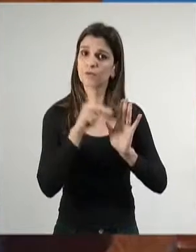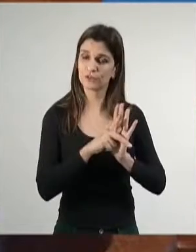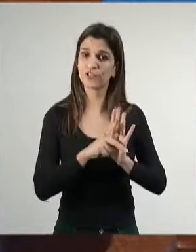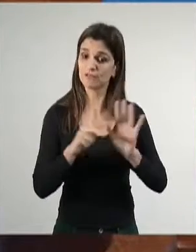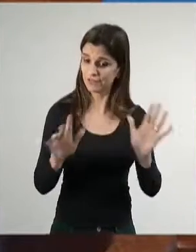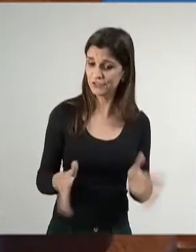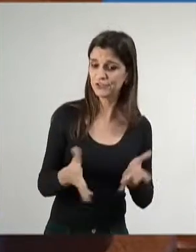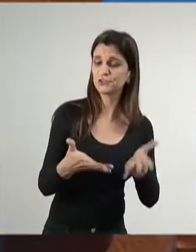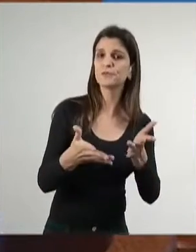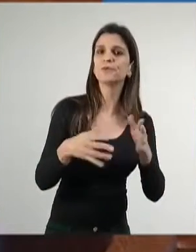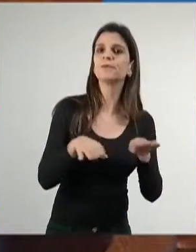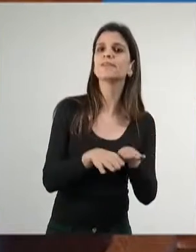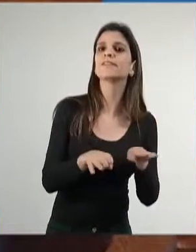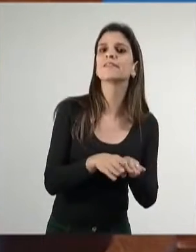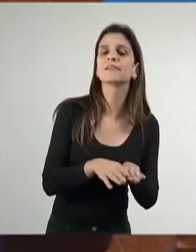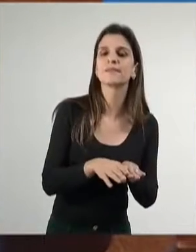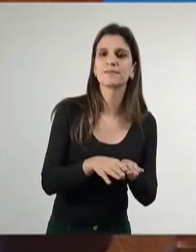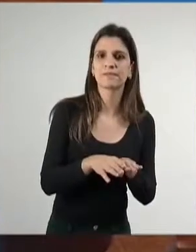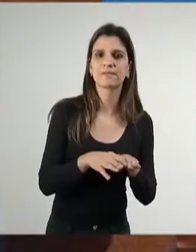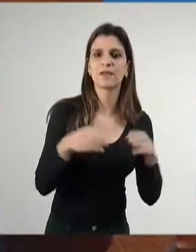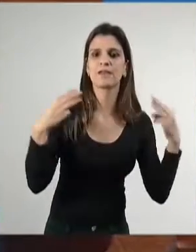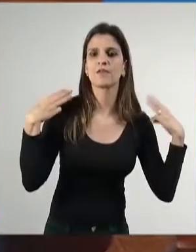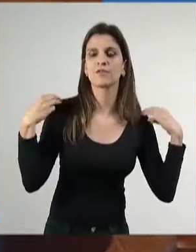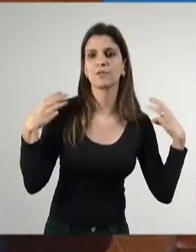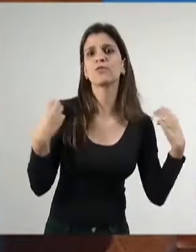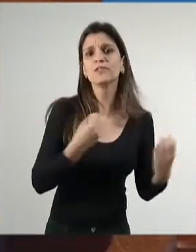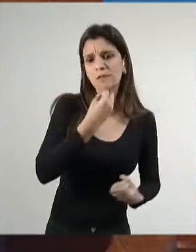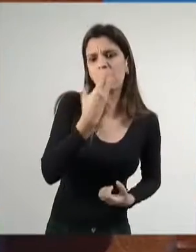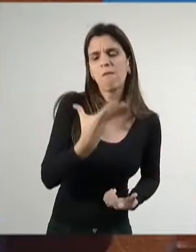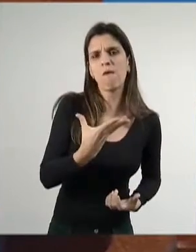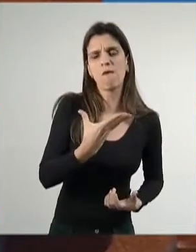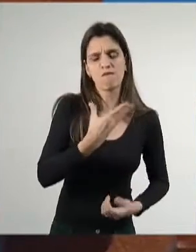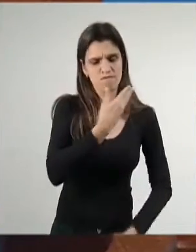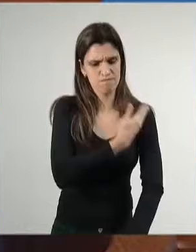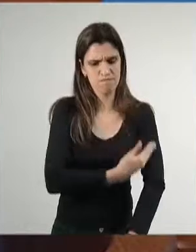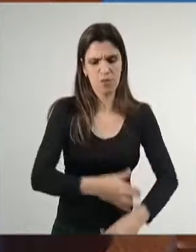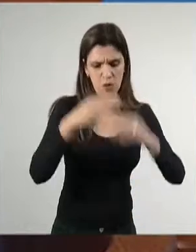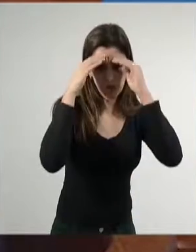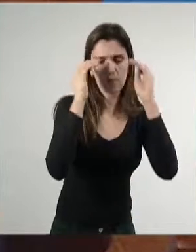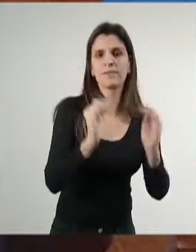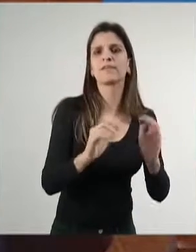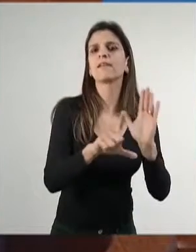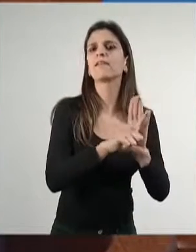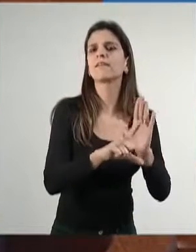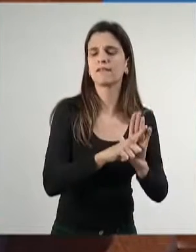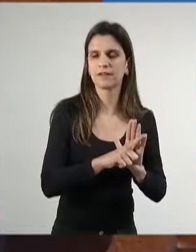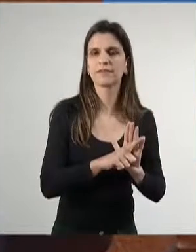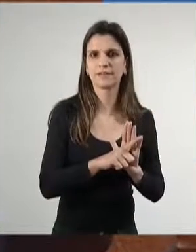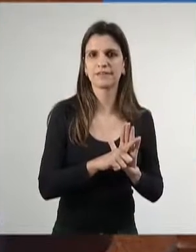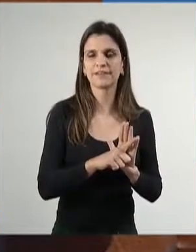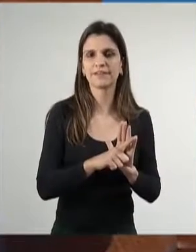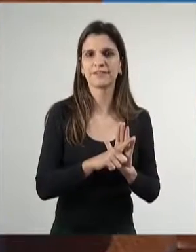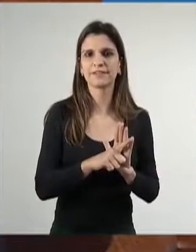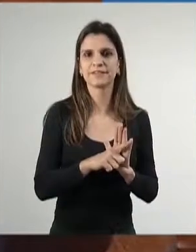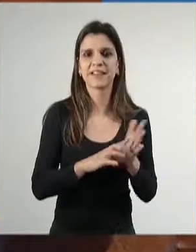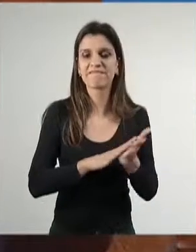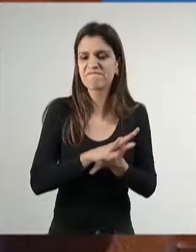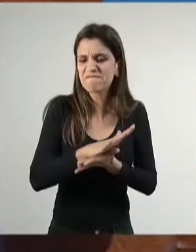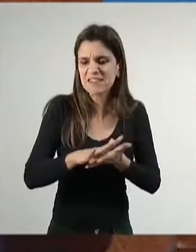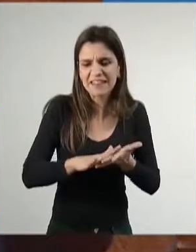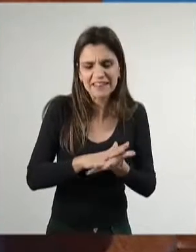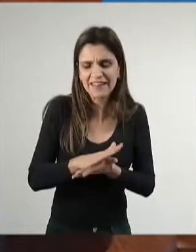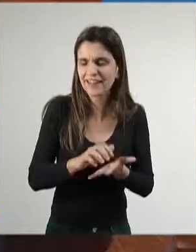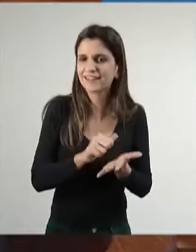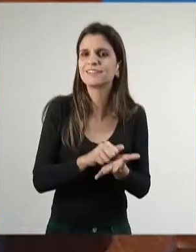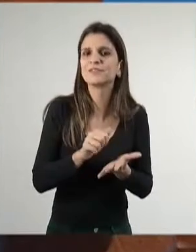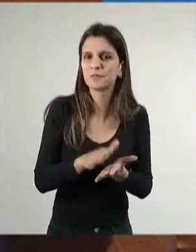pessoas a ser um bom motorista, a premiar aquele que é bom motorista, que não tem nenhuma infração de trânsito, que não